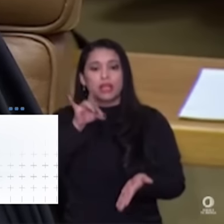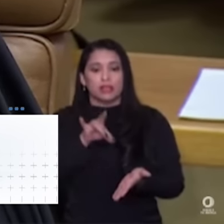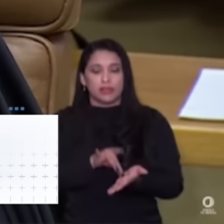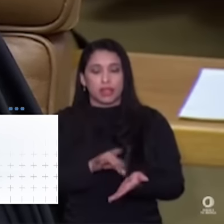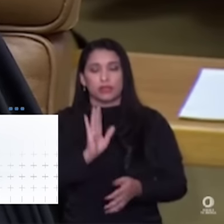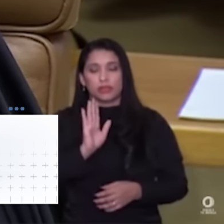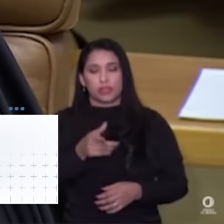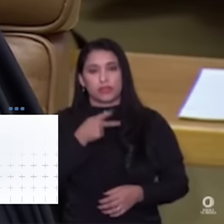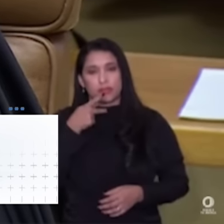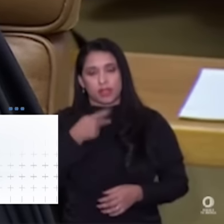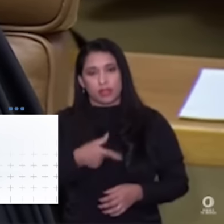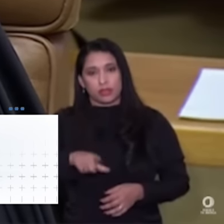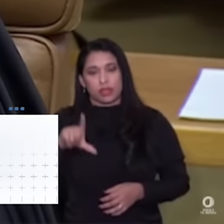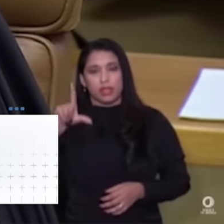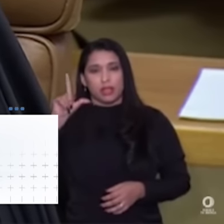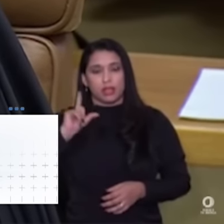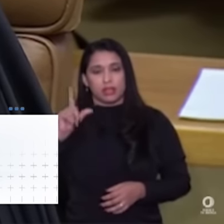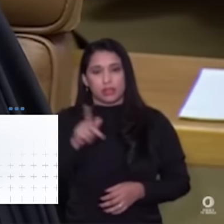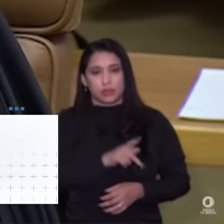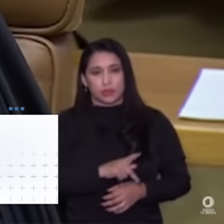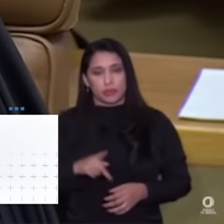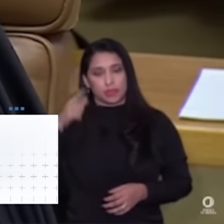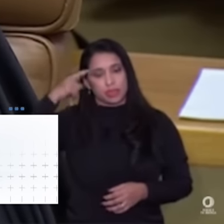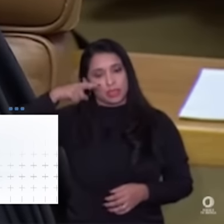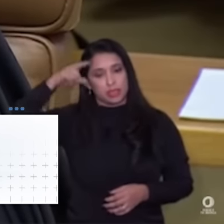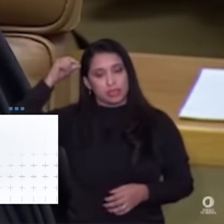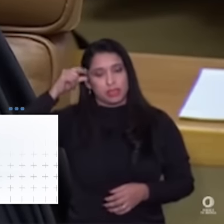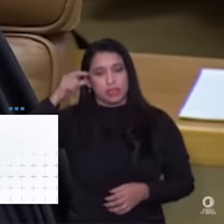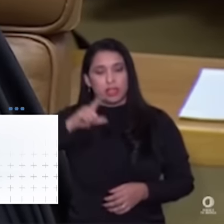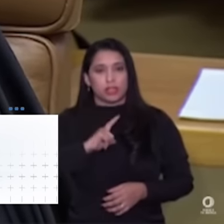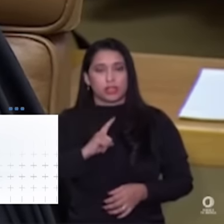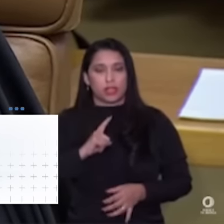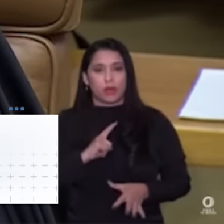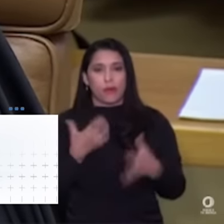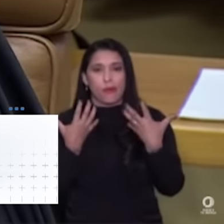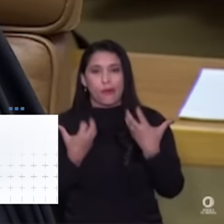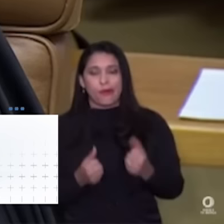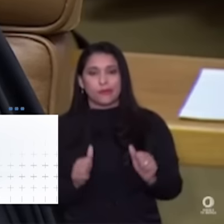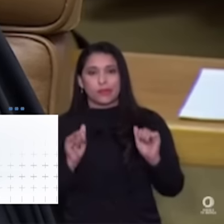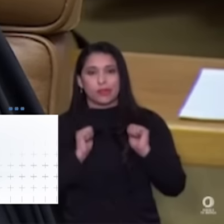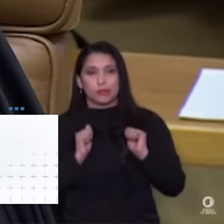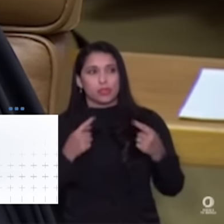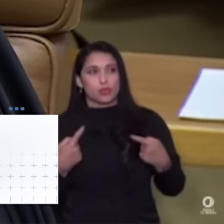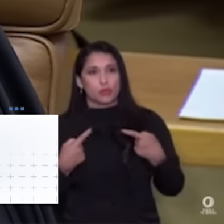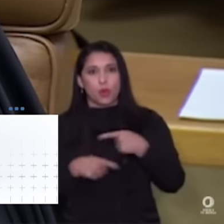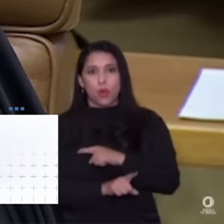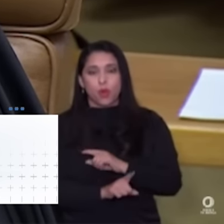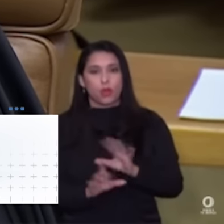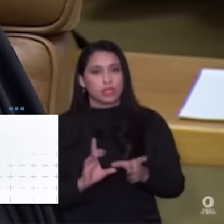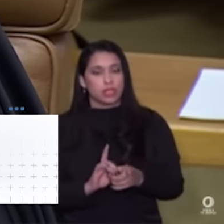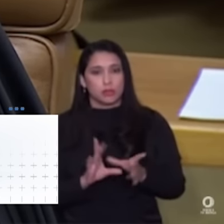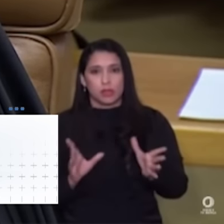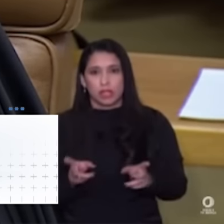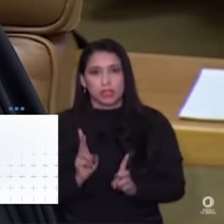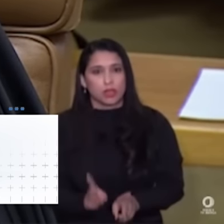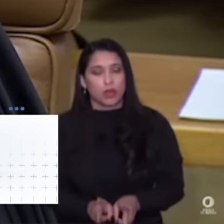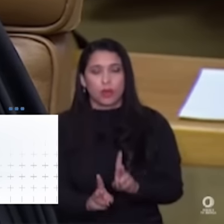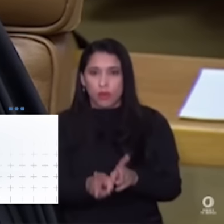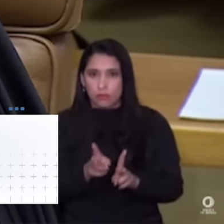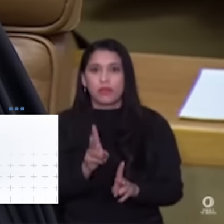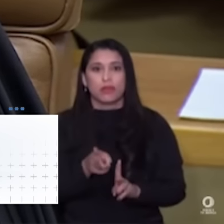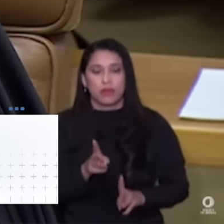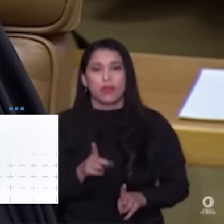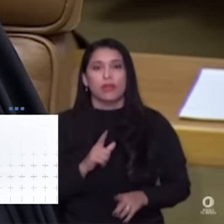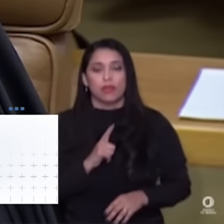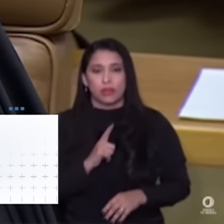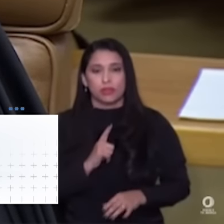Vossa Excelência, na certeza de que o inconformismo contra a prevalência da democracia continua a se manifestar